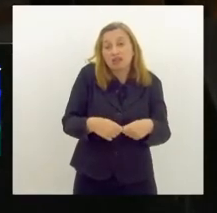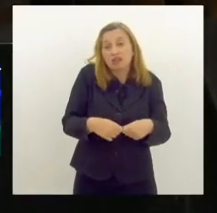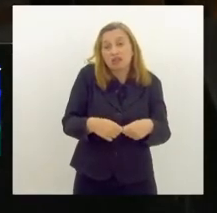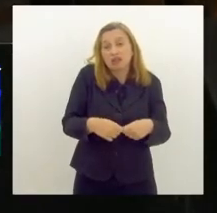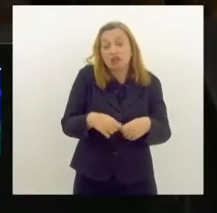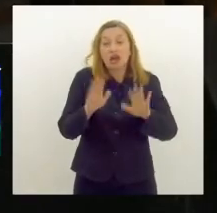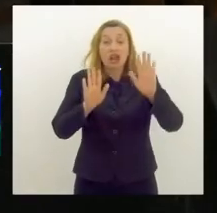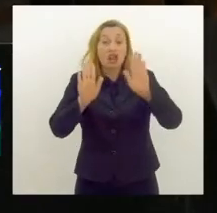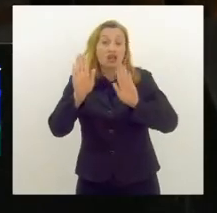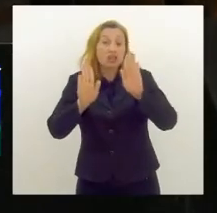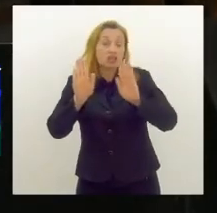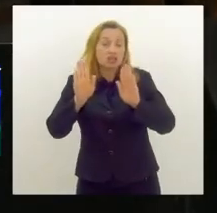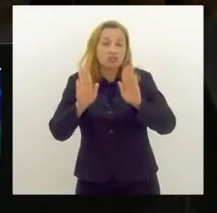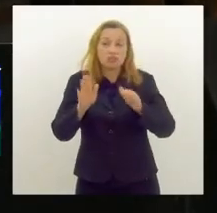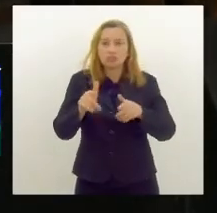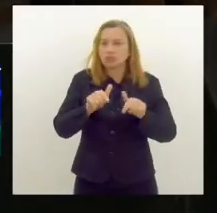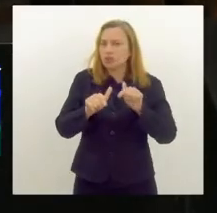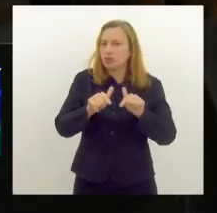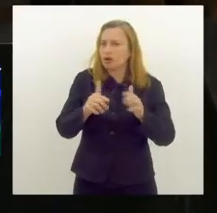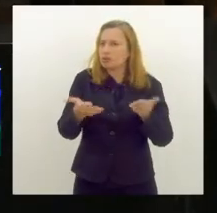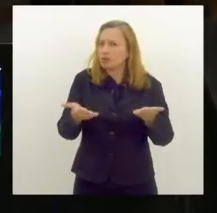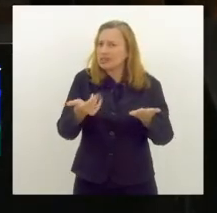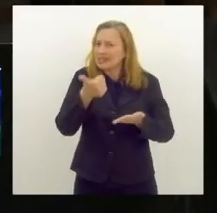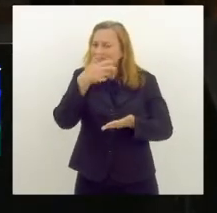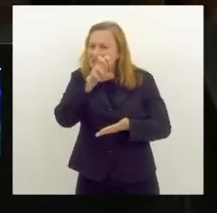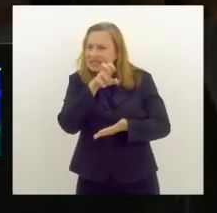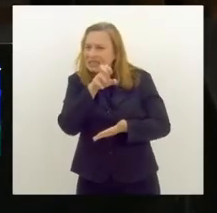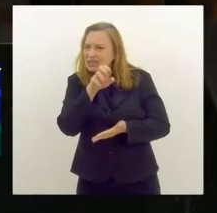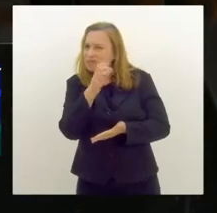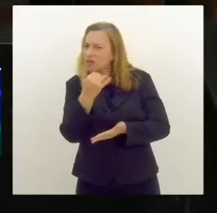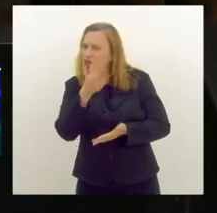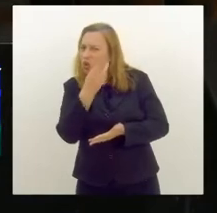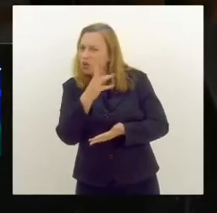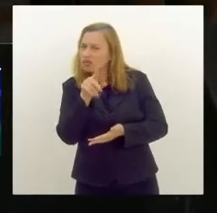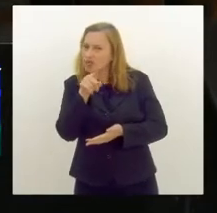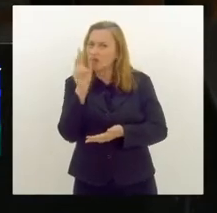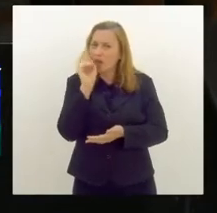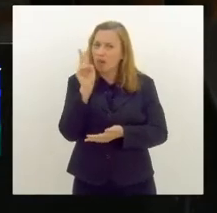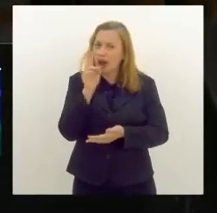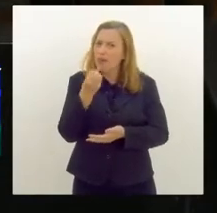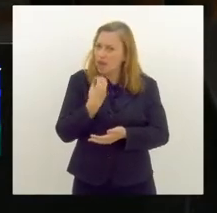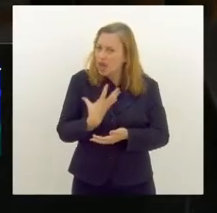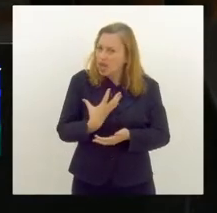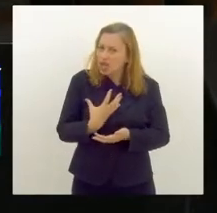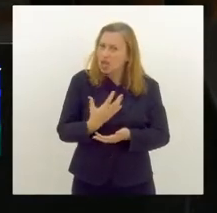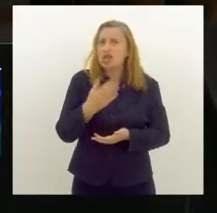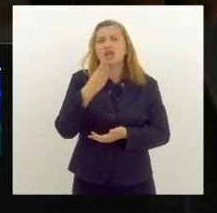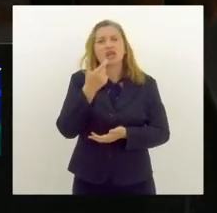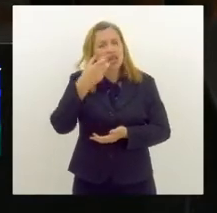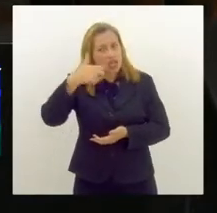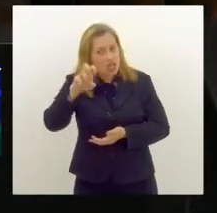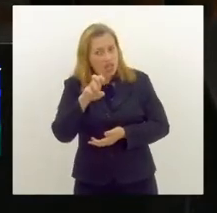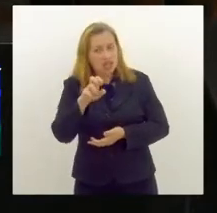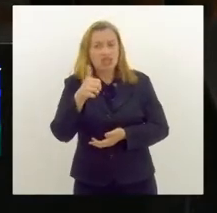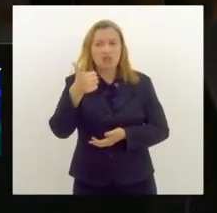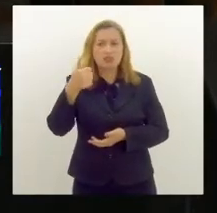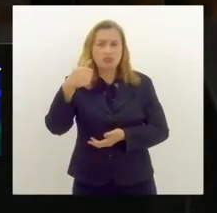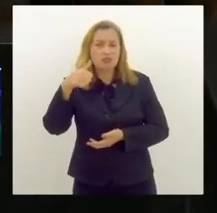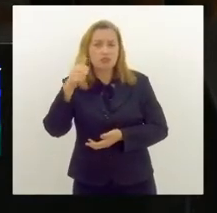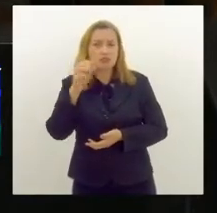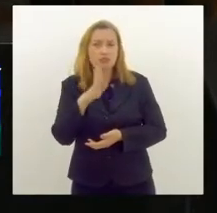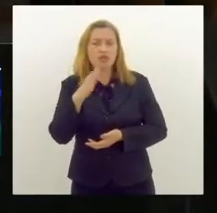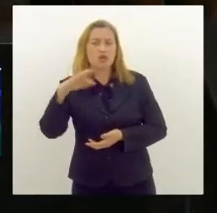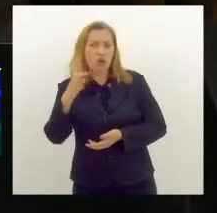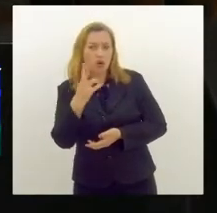de licitação para sua execução. 15 bilhões, e vocês vão lembrar bem, 15 bilhões da venda da